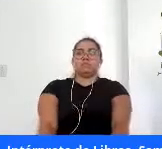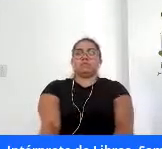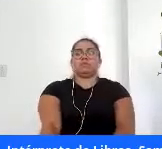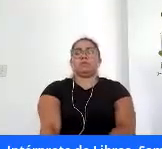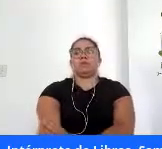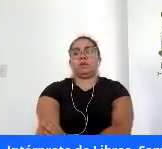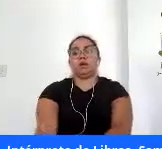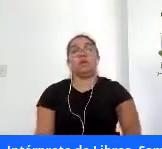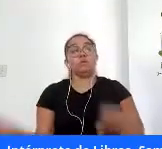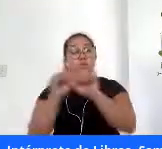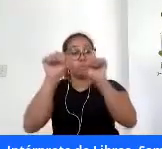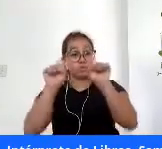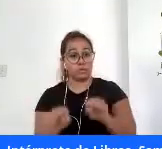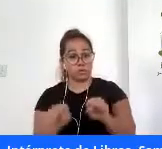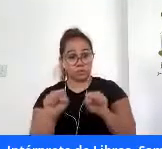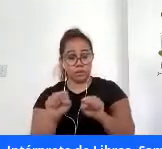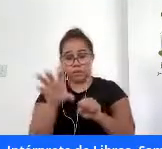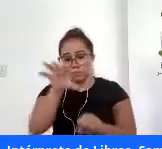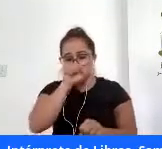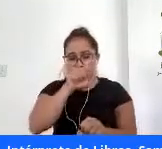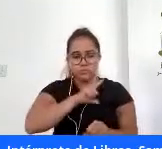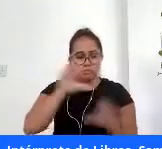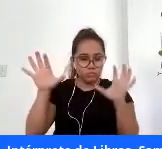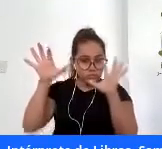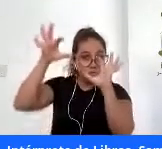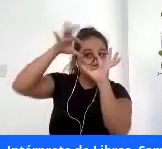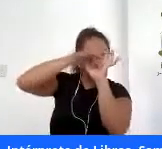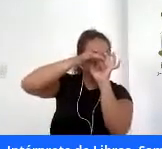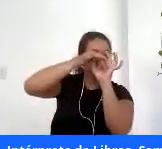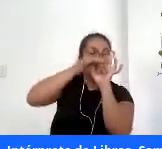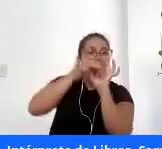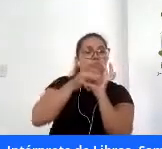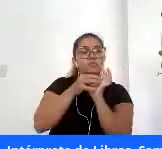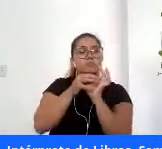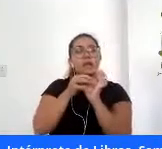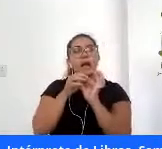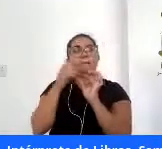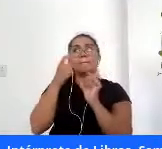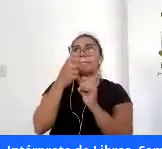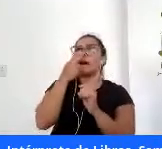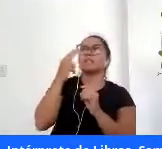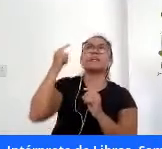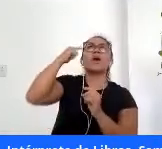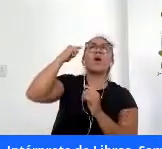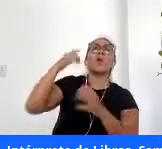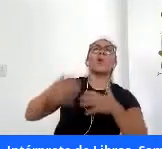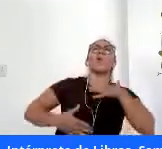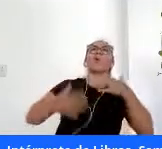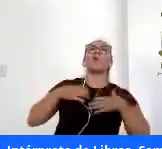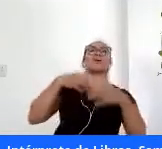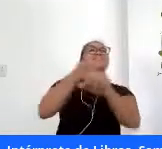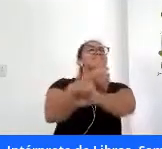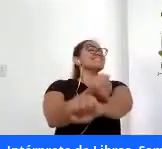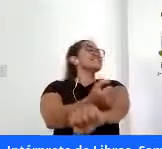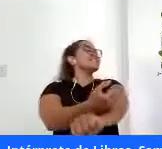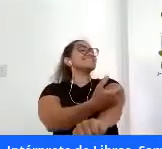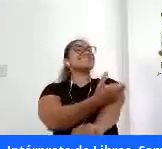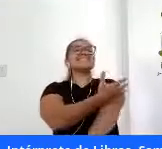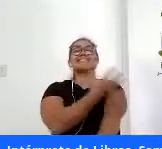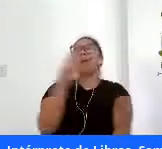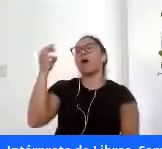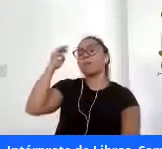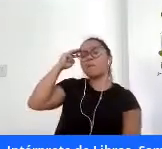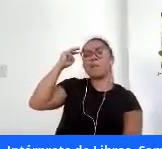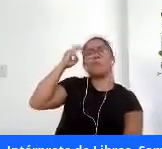o sistema olfatório ele tem conexão com o sistema límbico, que ativa as emoções do nosso corpo, então nos traz as memórias da infância,